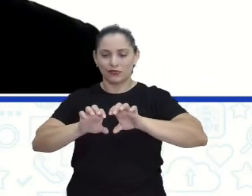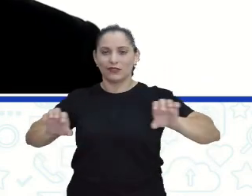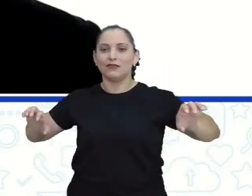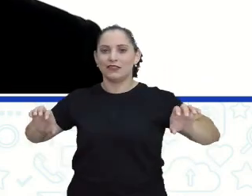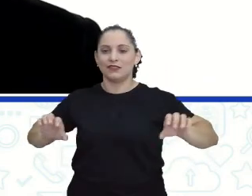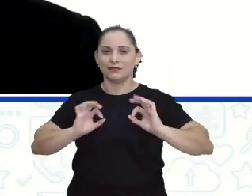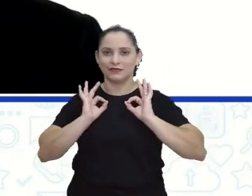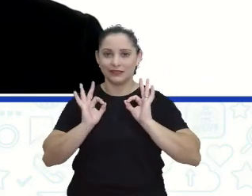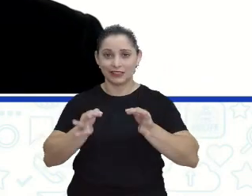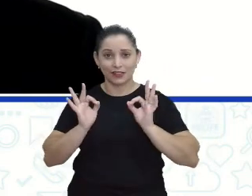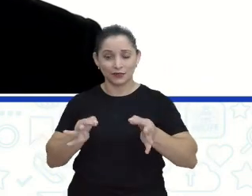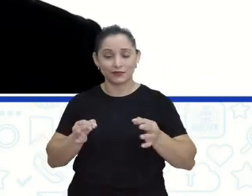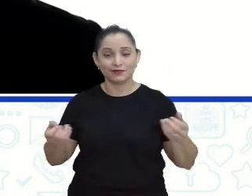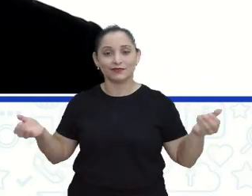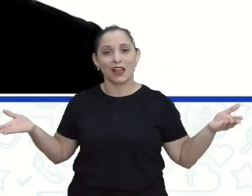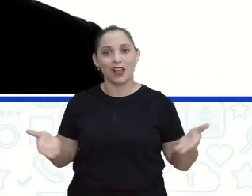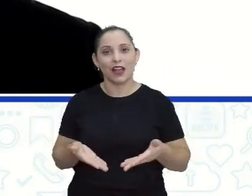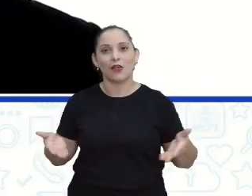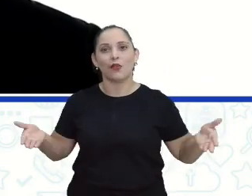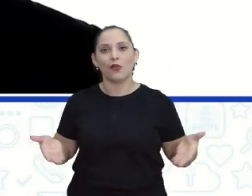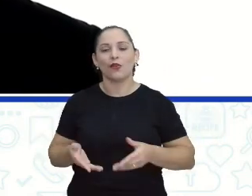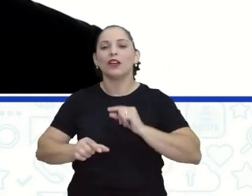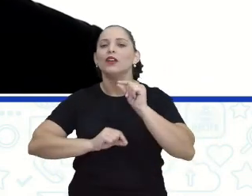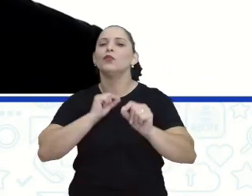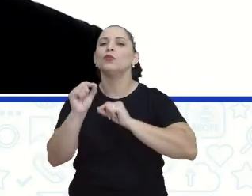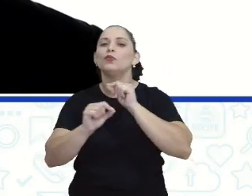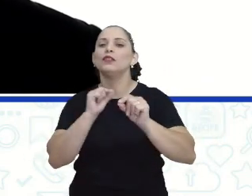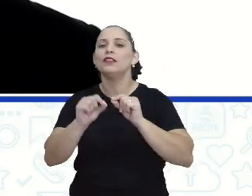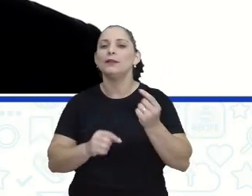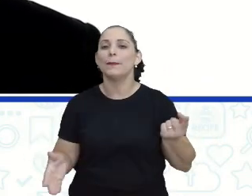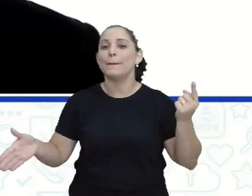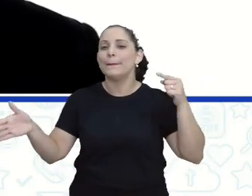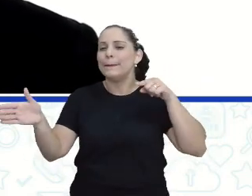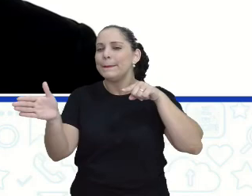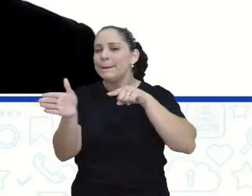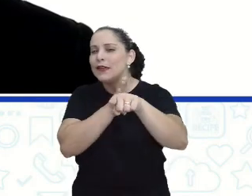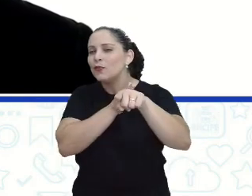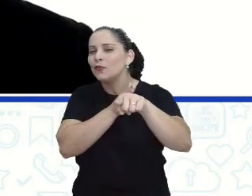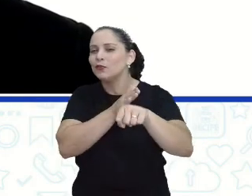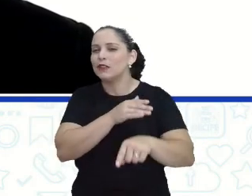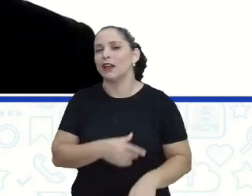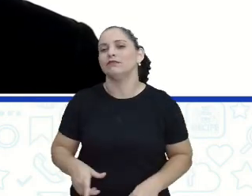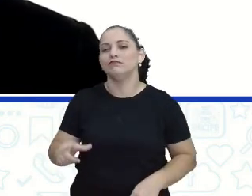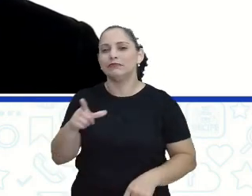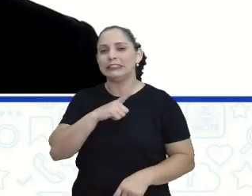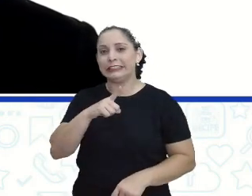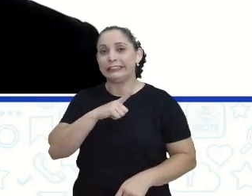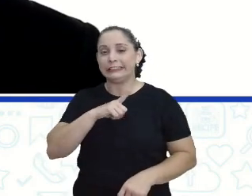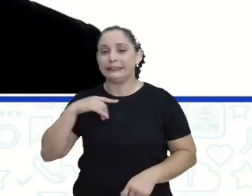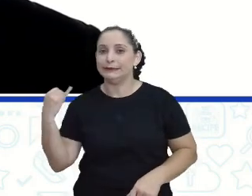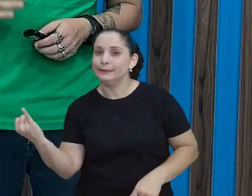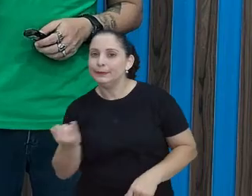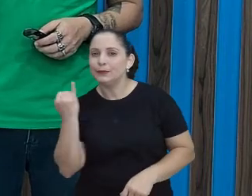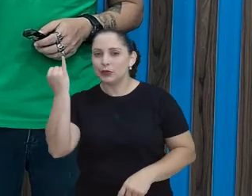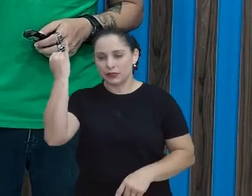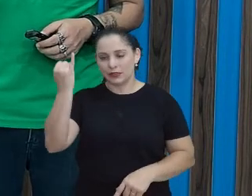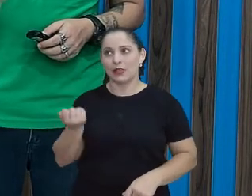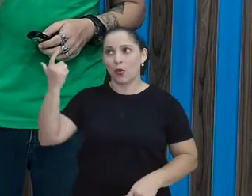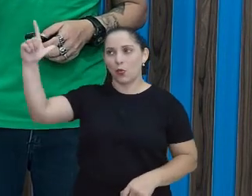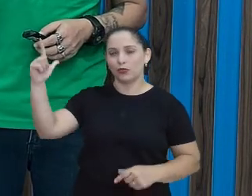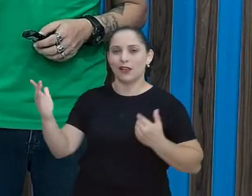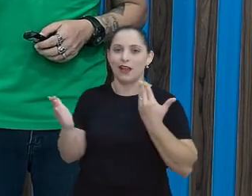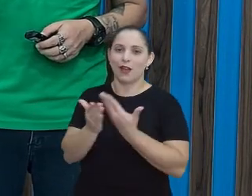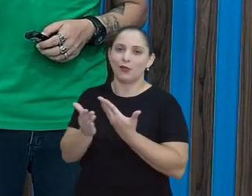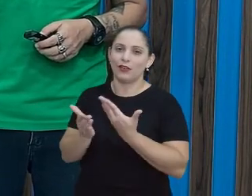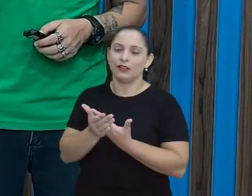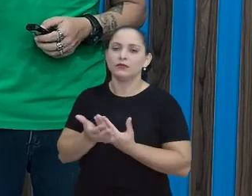Tá certo? E agora a gente começa com a pergunta que vai dar sentido para as nossas próximas aulas. Como é que